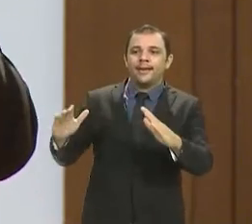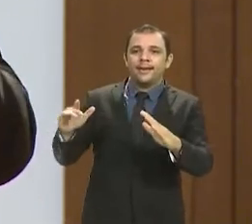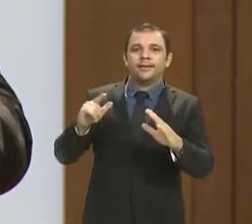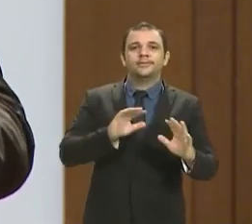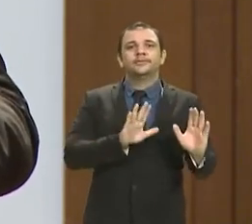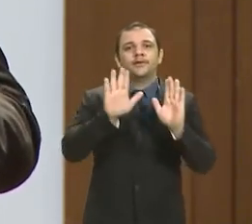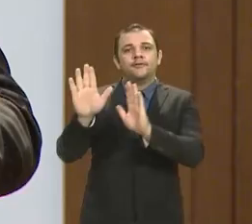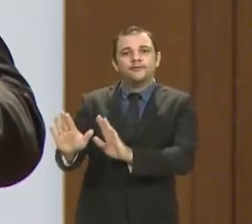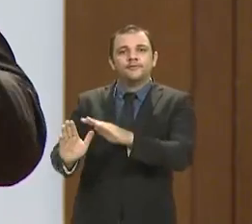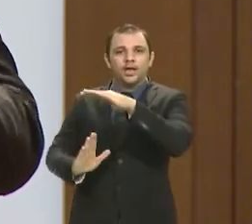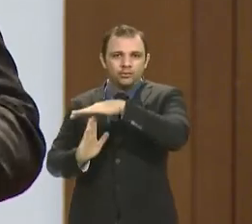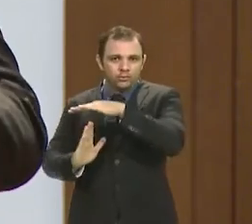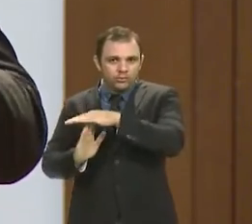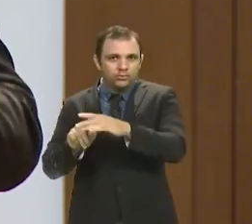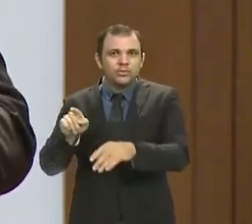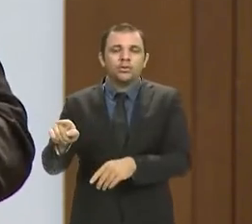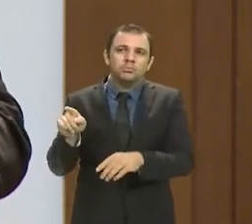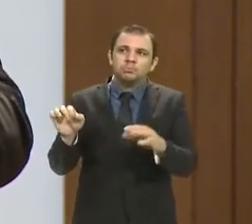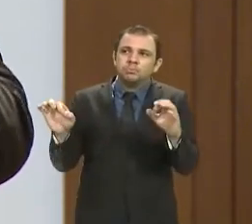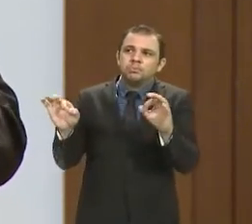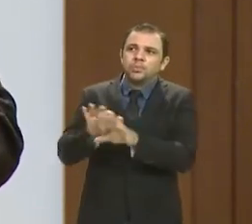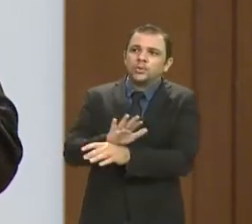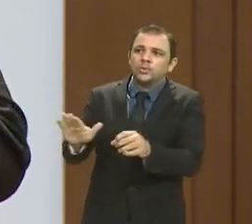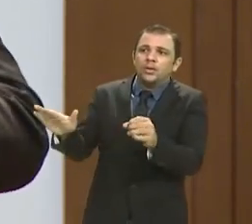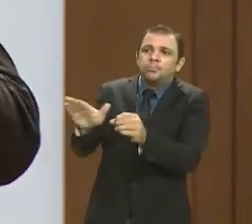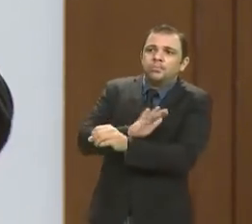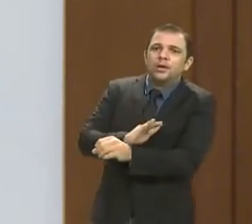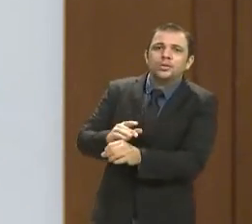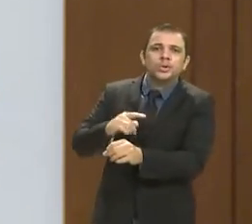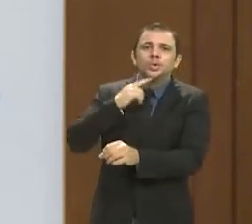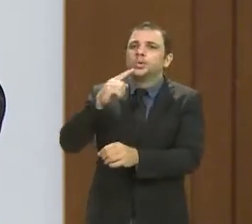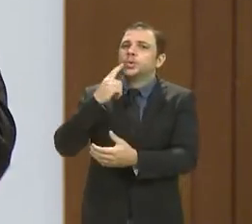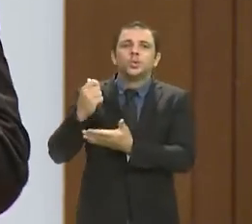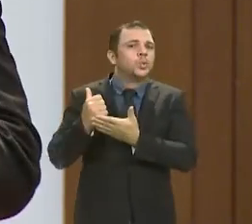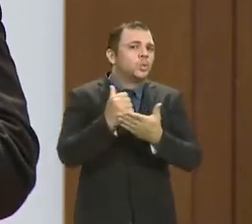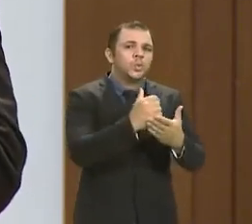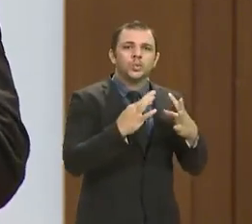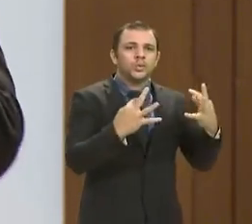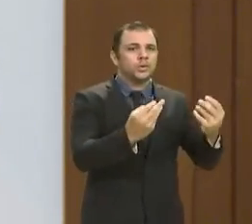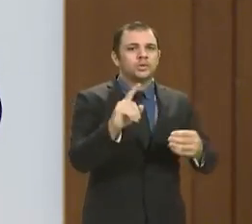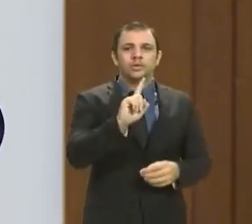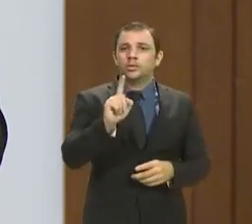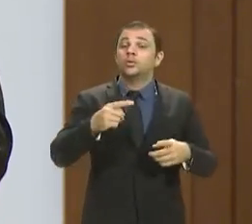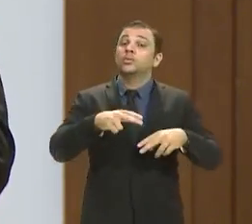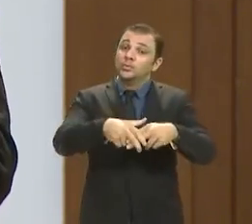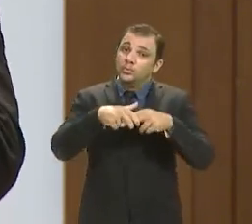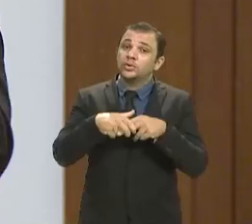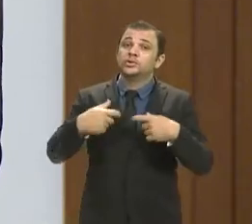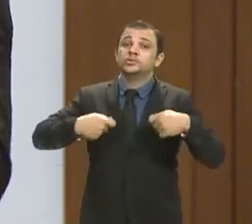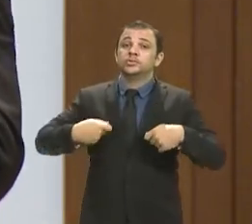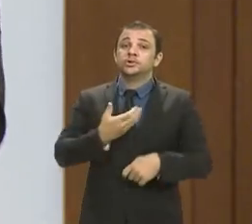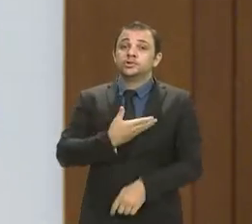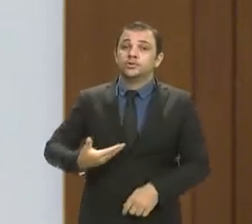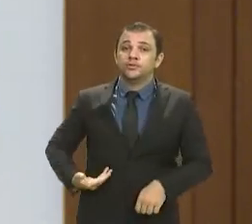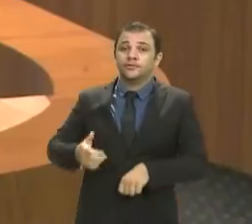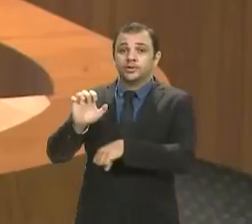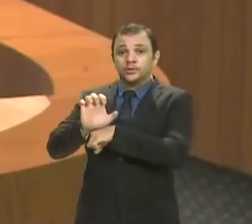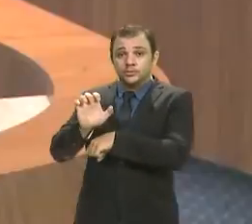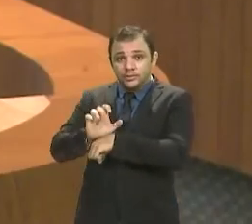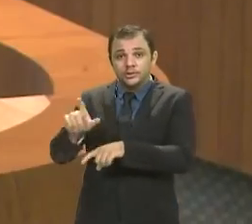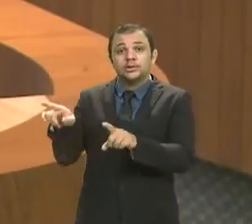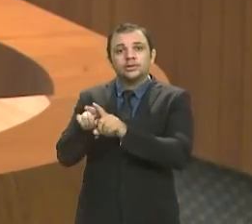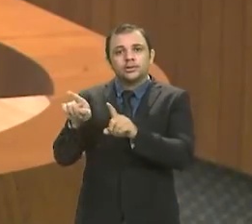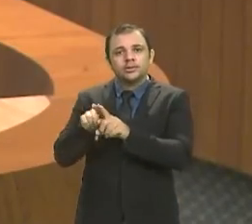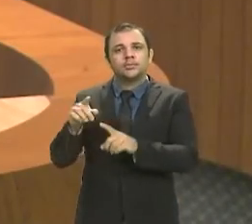ainda contento. Por isso é necessário que o governo do Estado possa fazer urgentemente uma parceria também com a